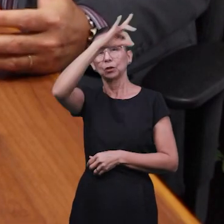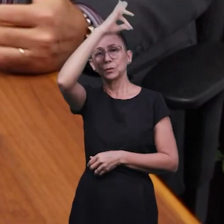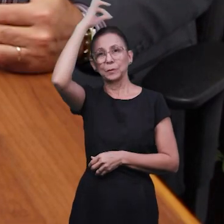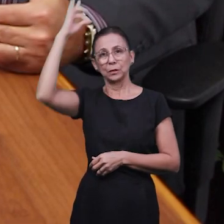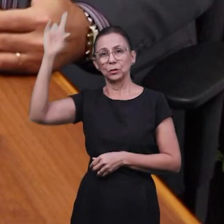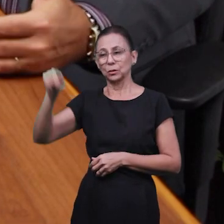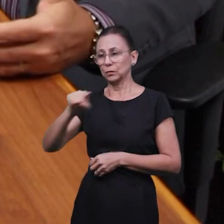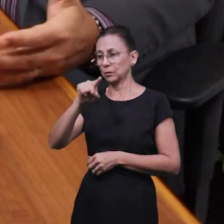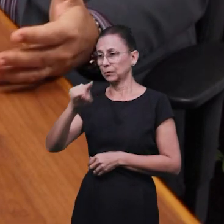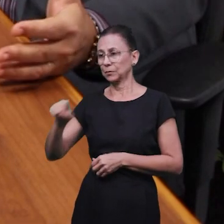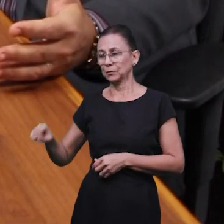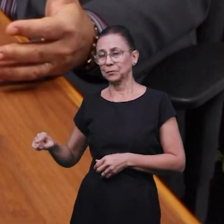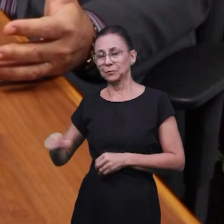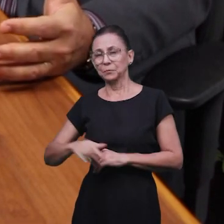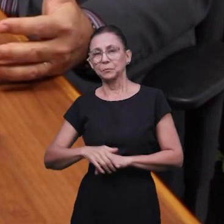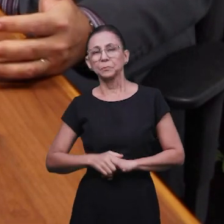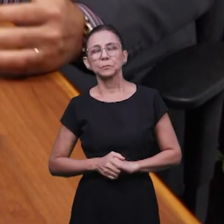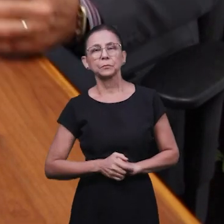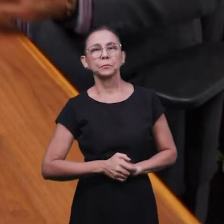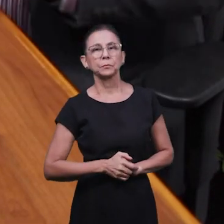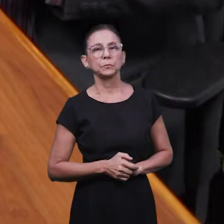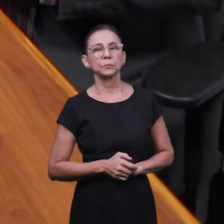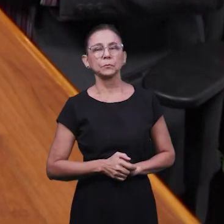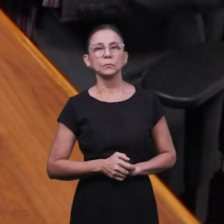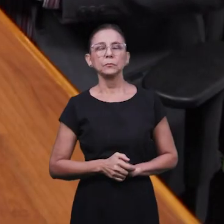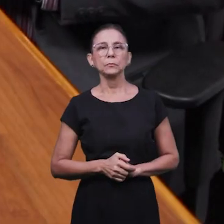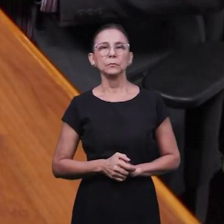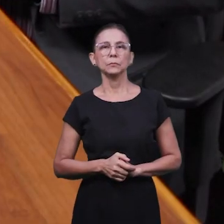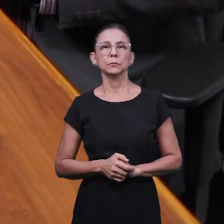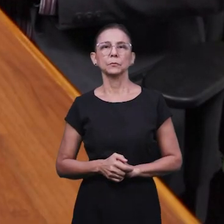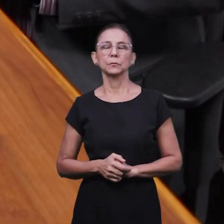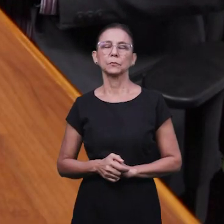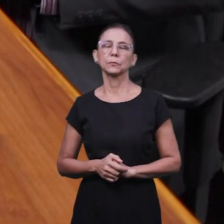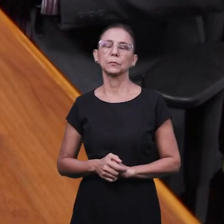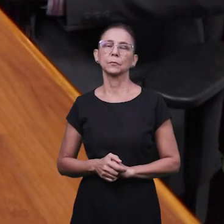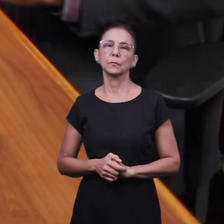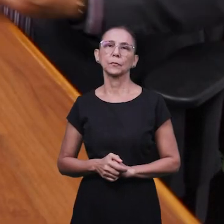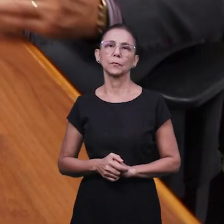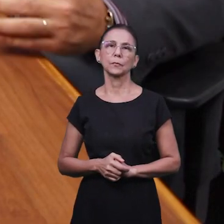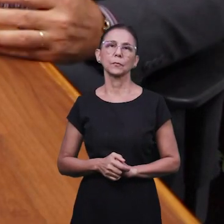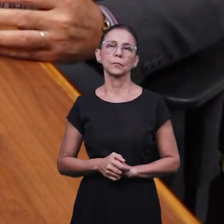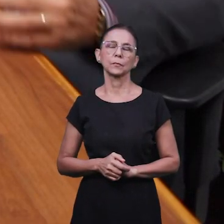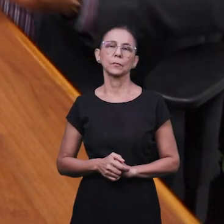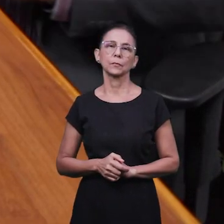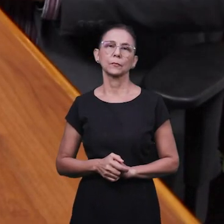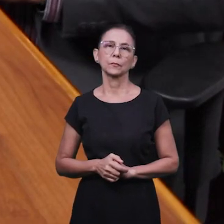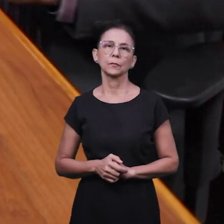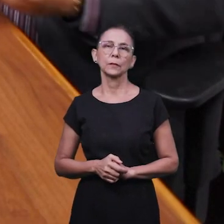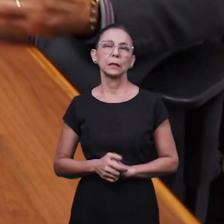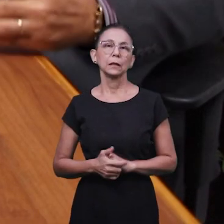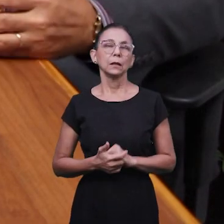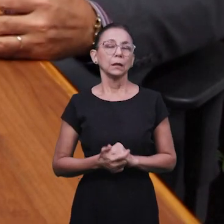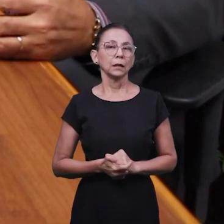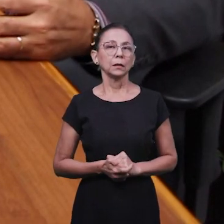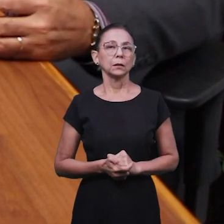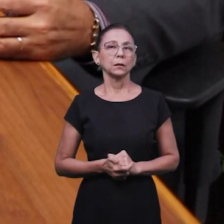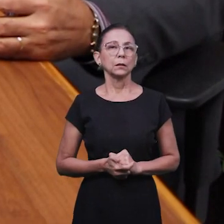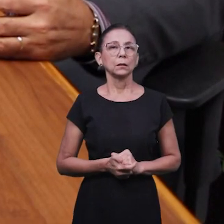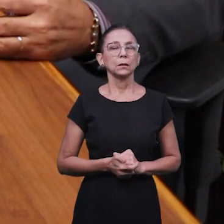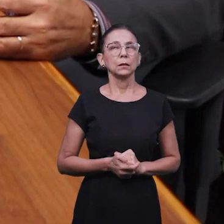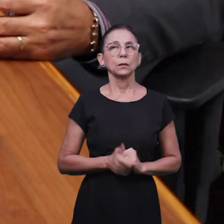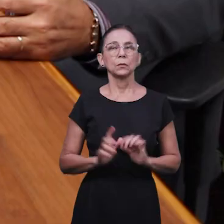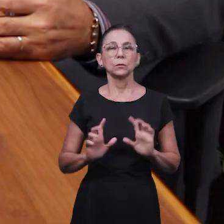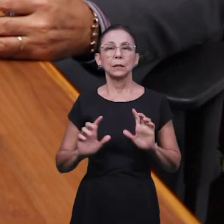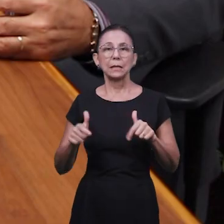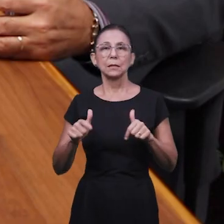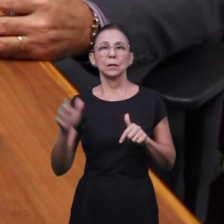passagem bíblica que diz não extingais o Espírito. É. Né? Então, quando o homem deixa, quando ele abandona a